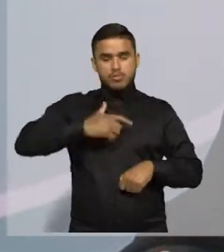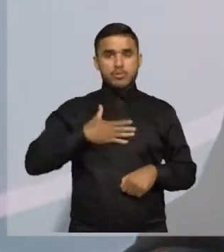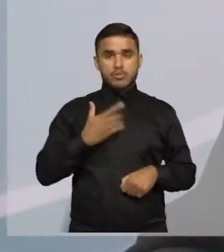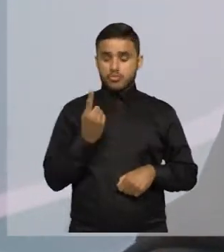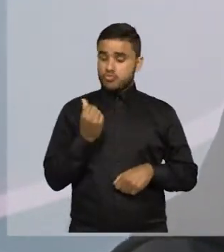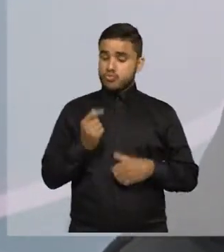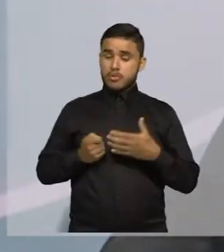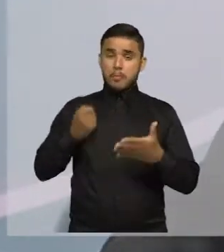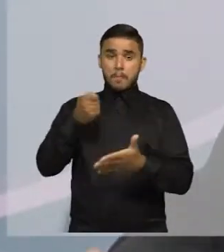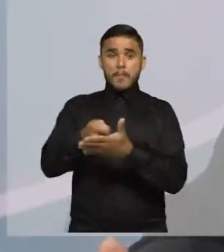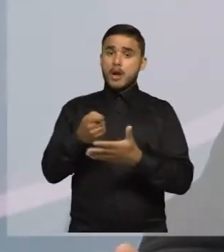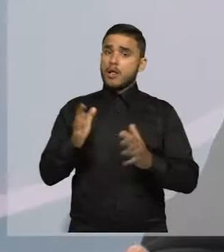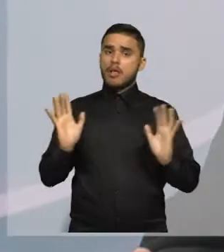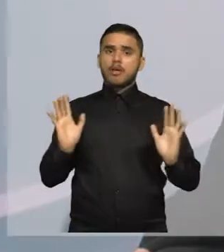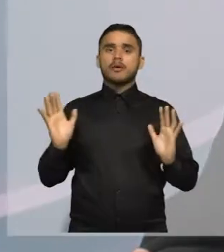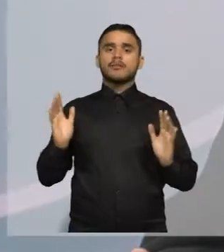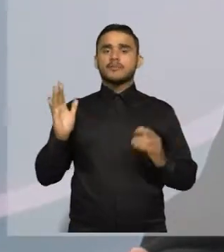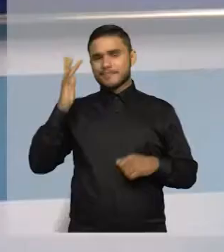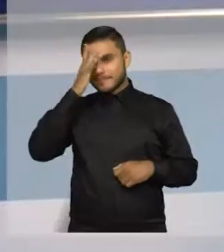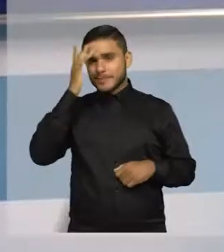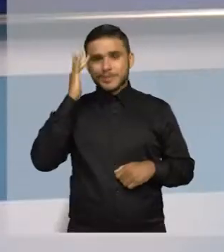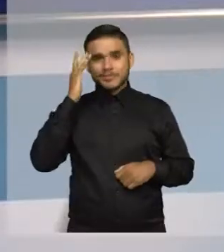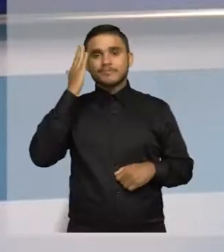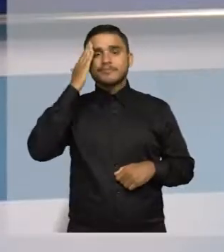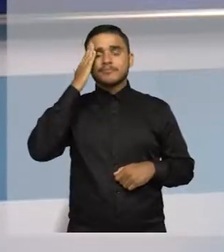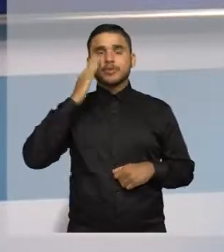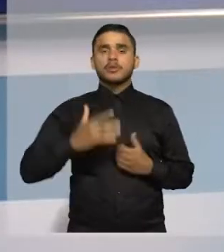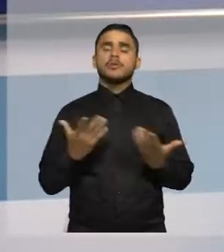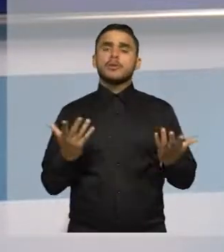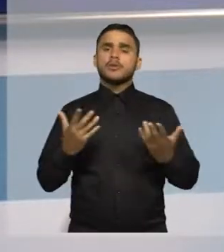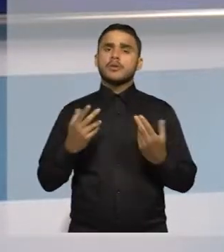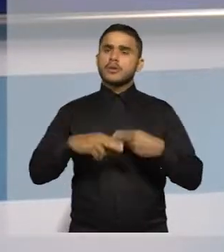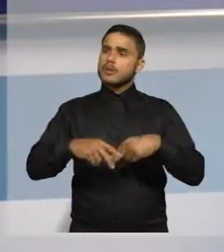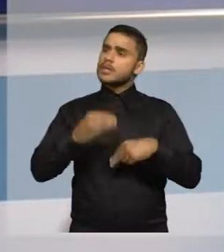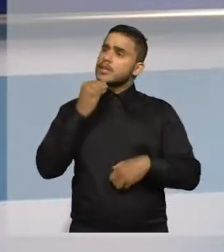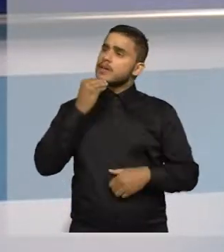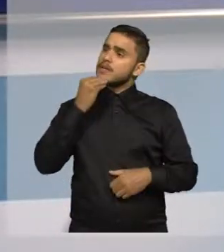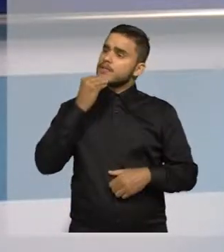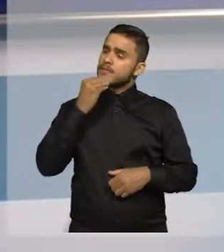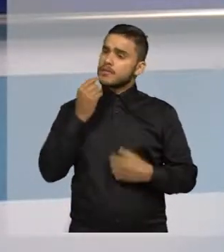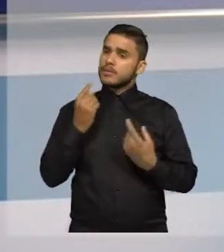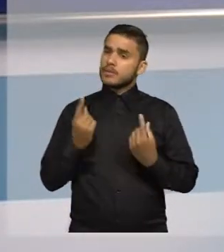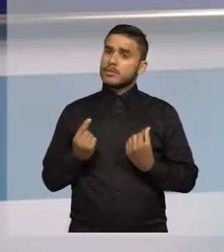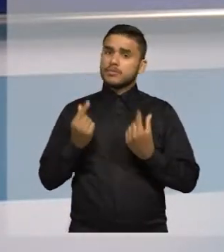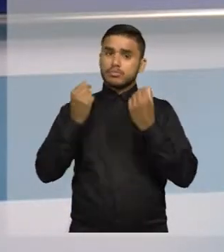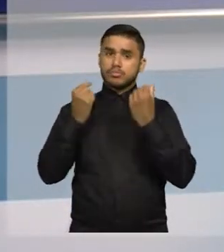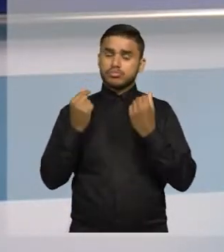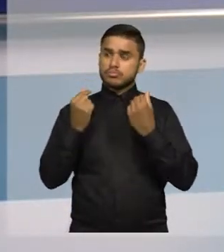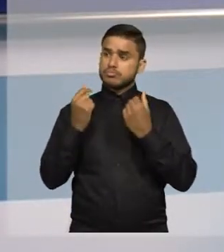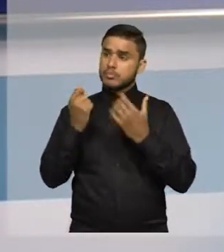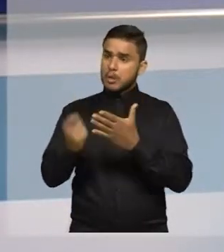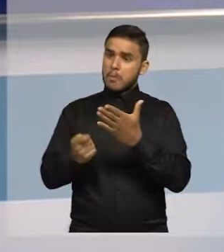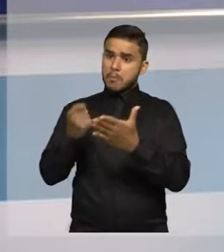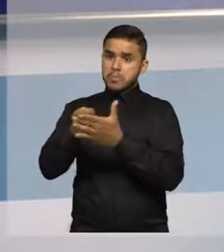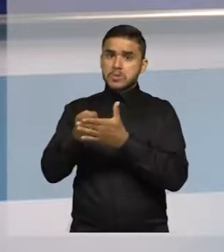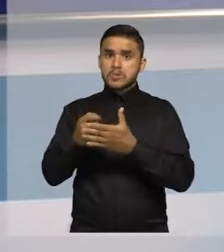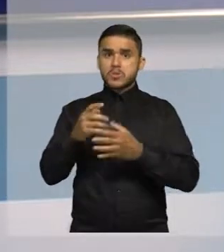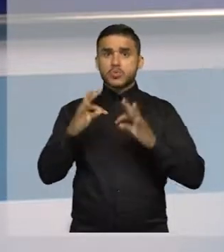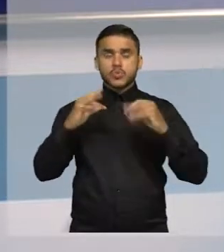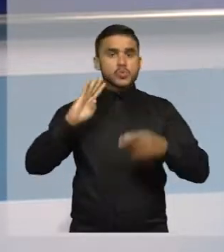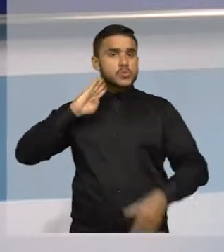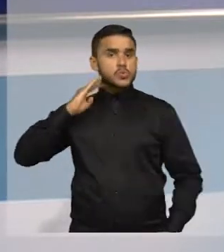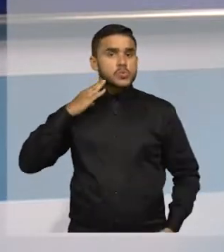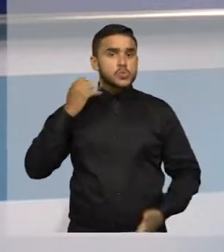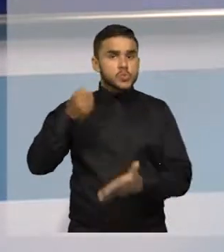os próprios milionários entraram nas campanhas. E por que tantos militares, tantos policiais, tantos juízes? Porque o povo